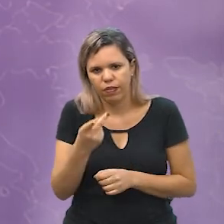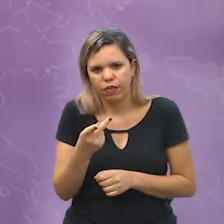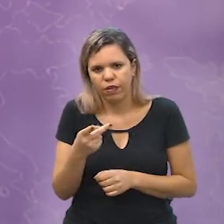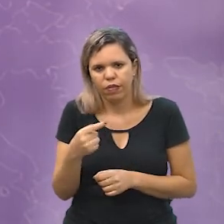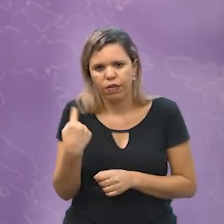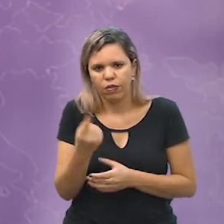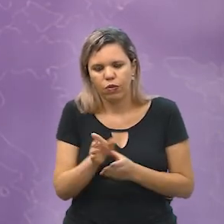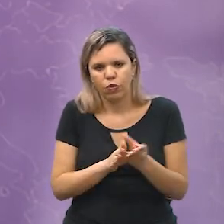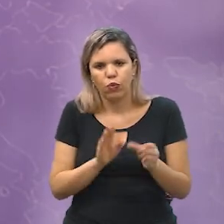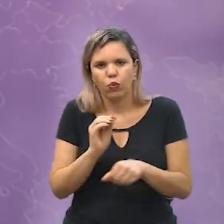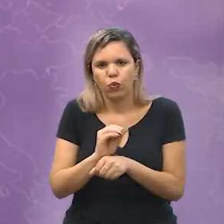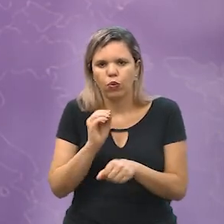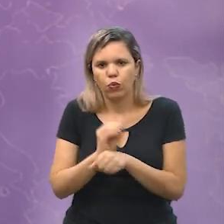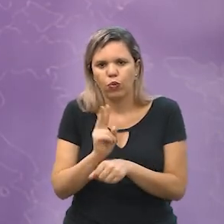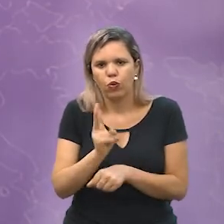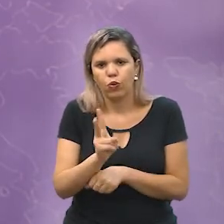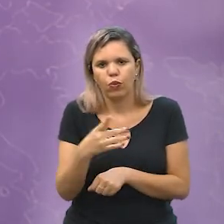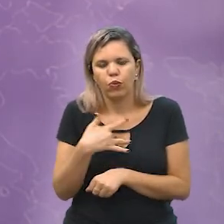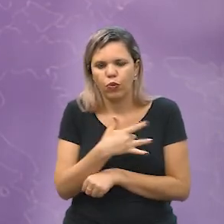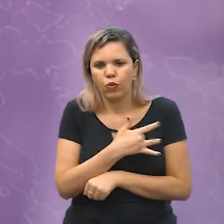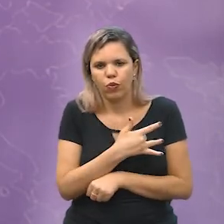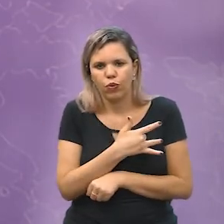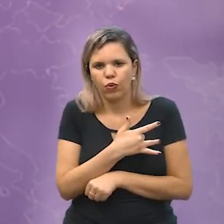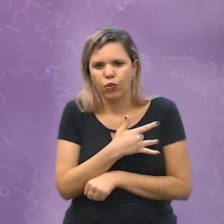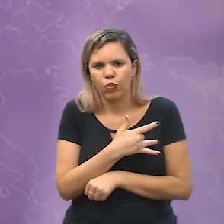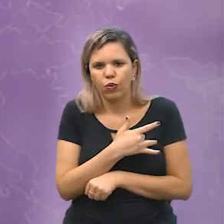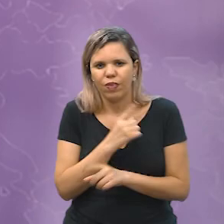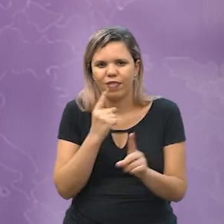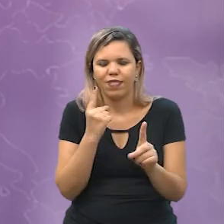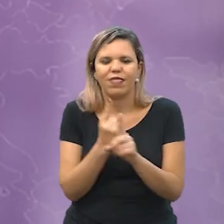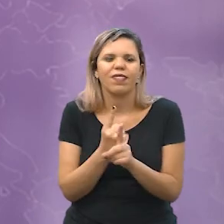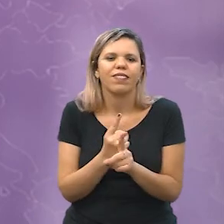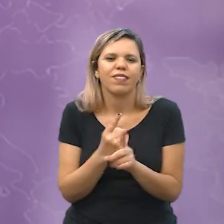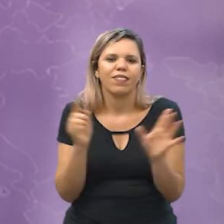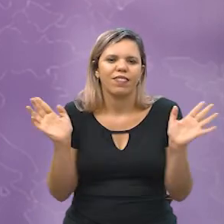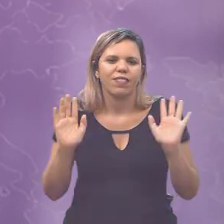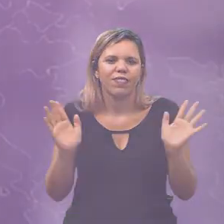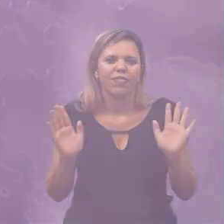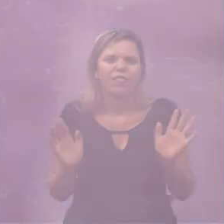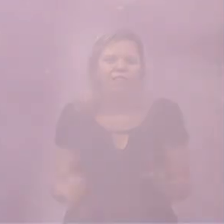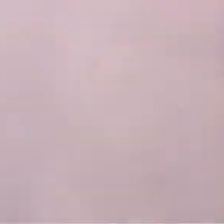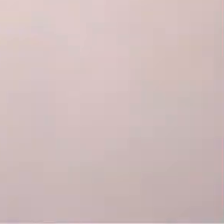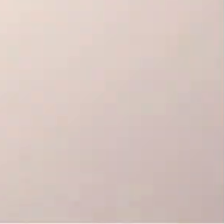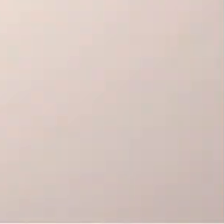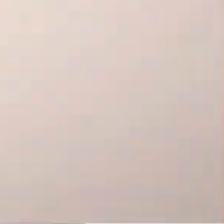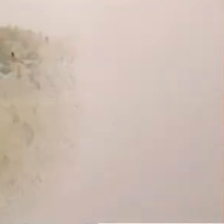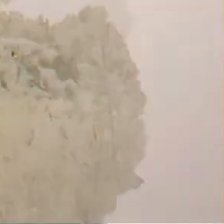orientou a gente. Cuide-se sempre da sua saúde. E até nosso próximo encontro. Tchau!